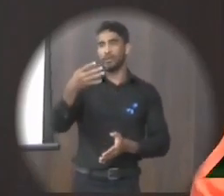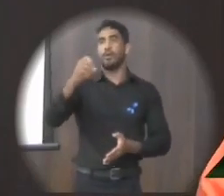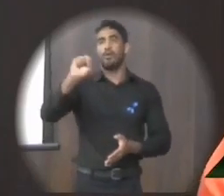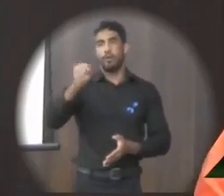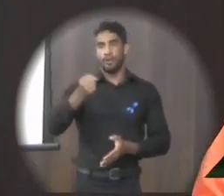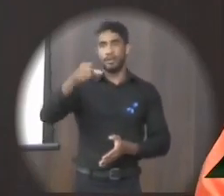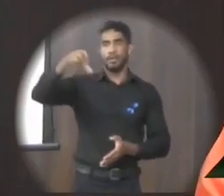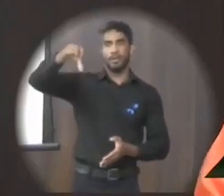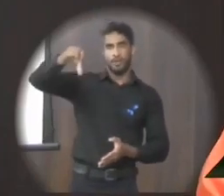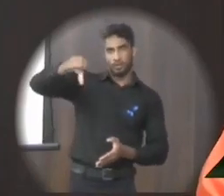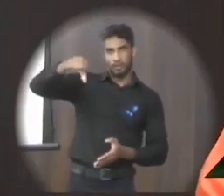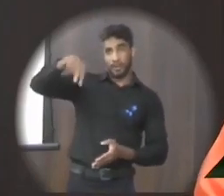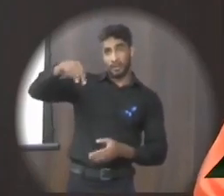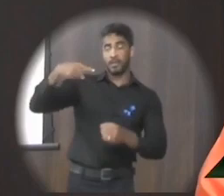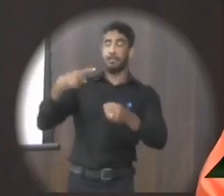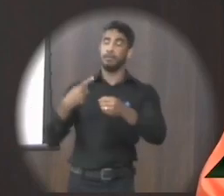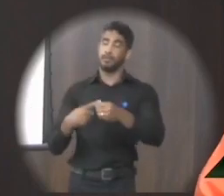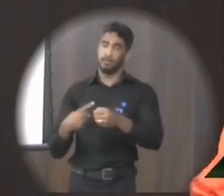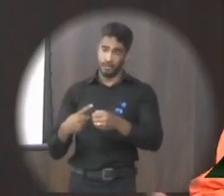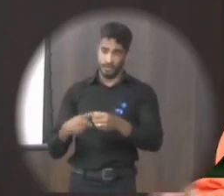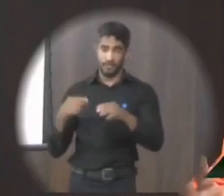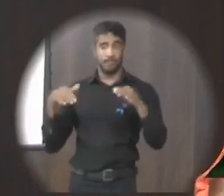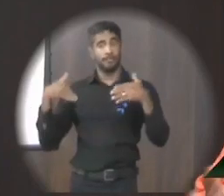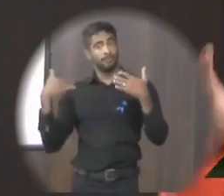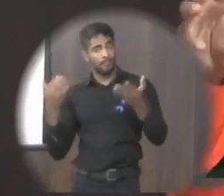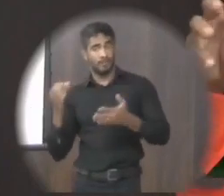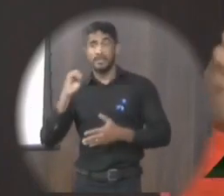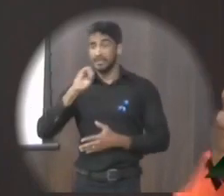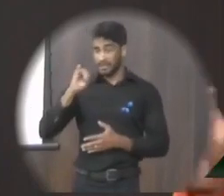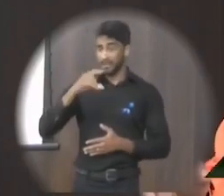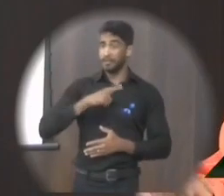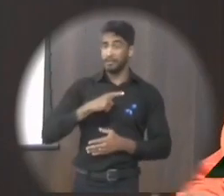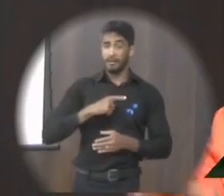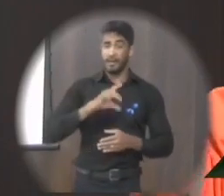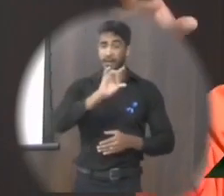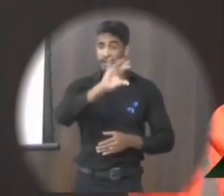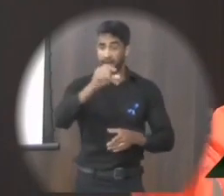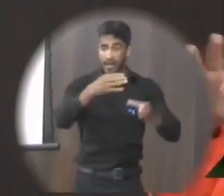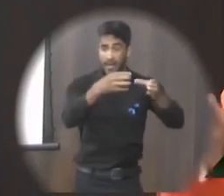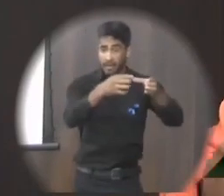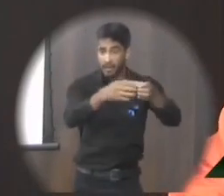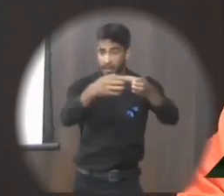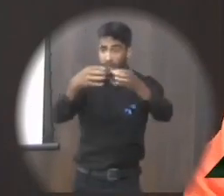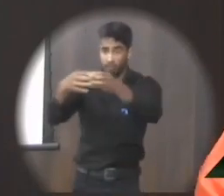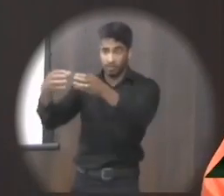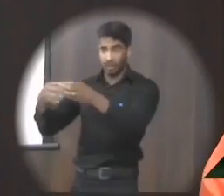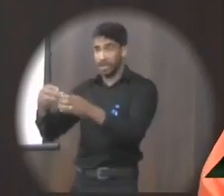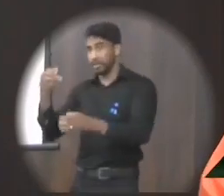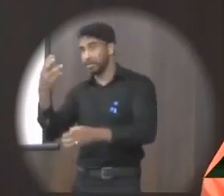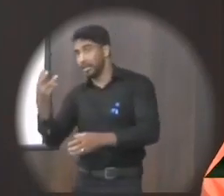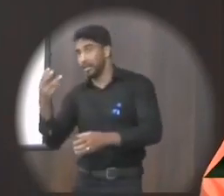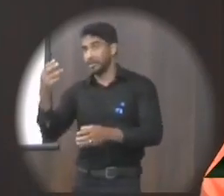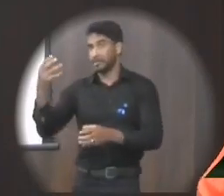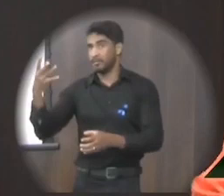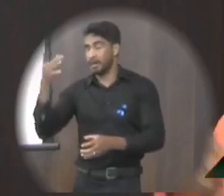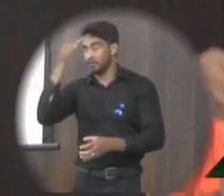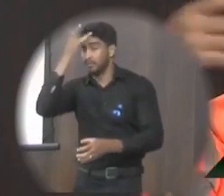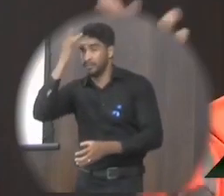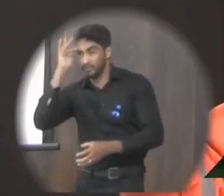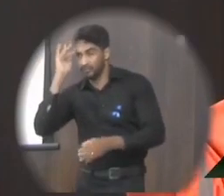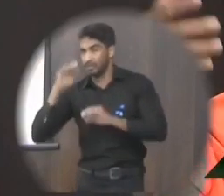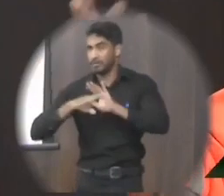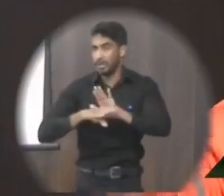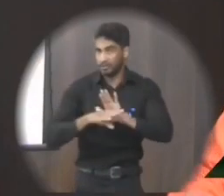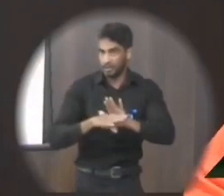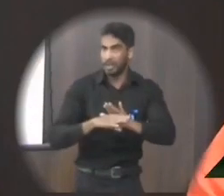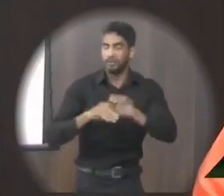39 militares aqui no município. Então, se a gente tivesse em cada comunidade 3, 4, a gente poderia estar